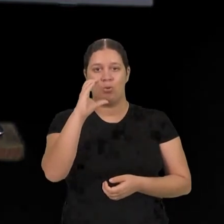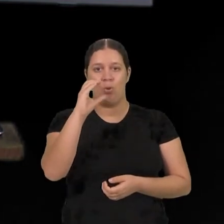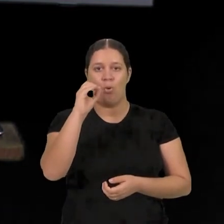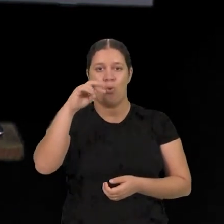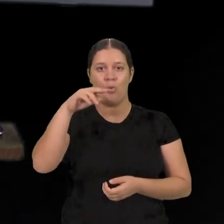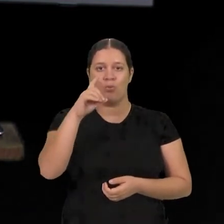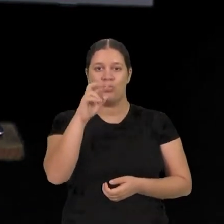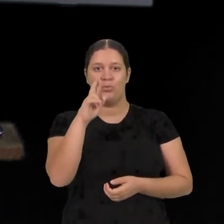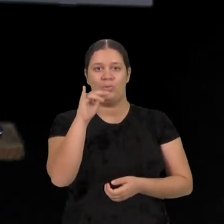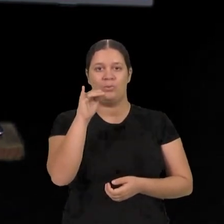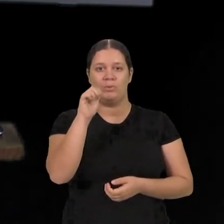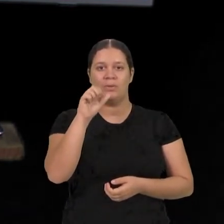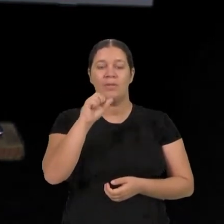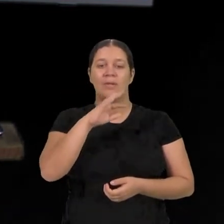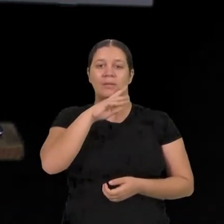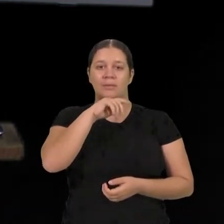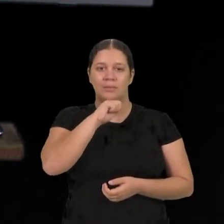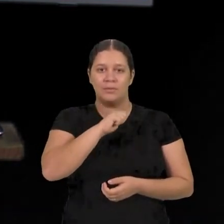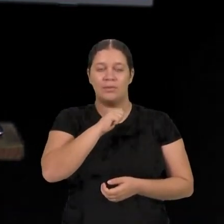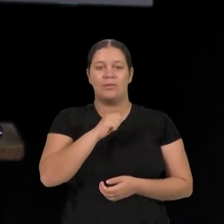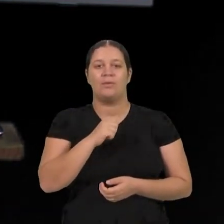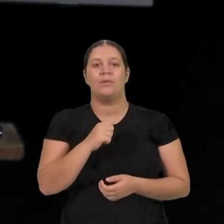animais, cloroplastos nas células